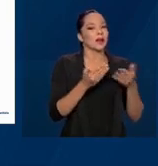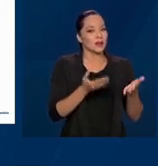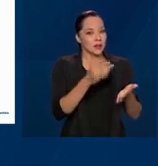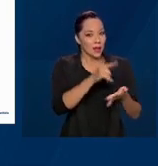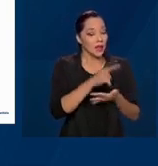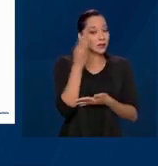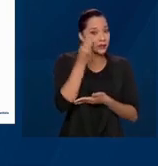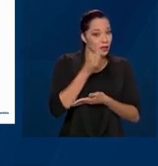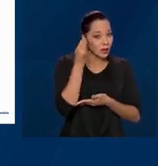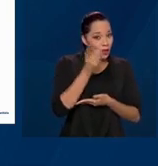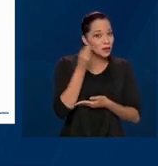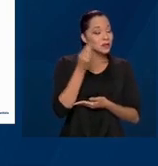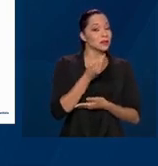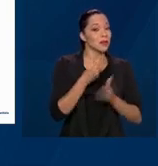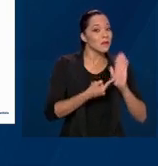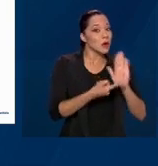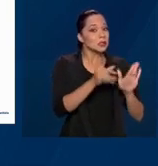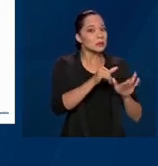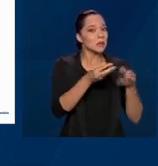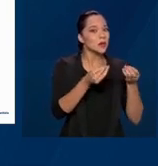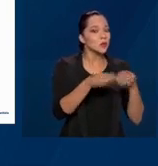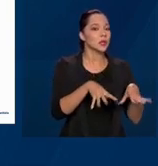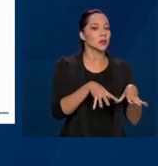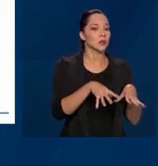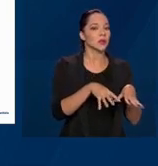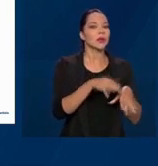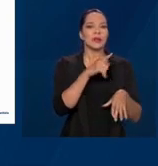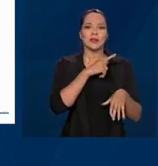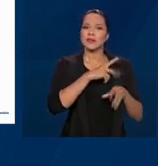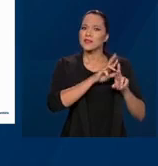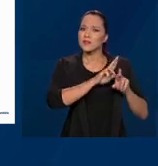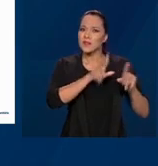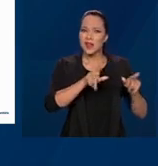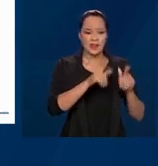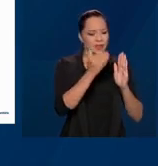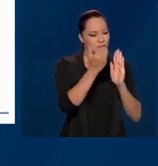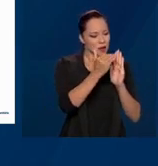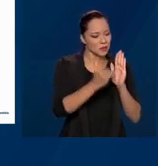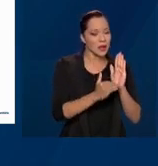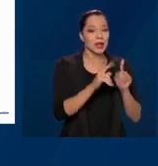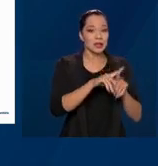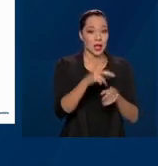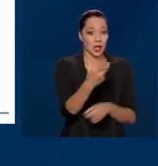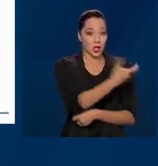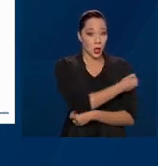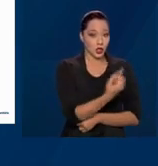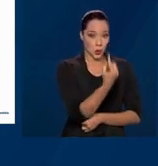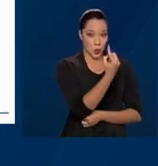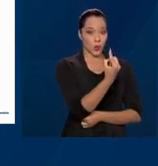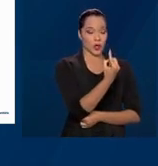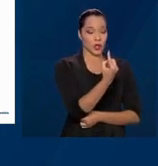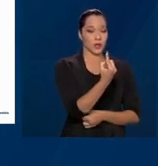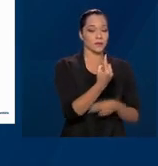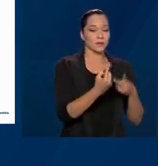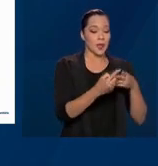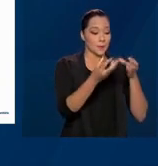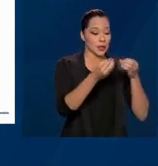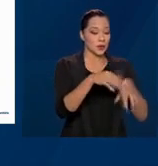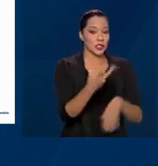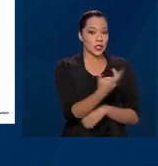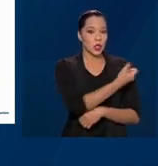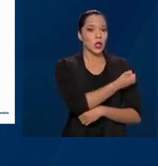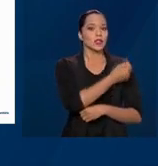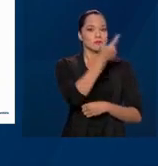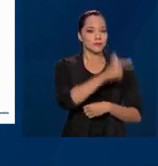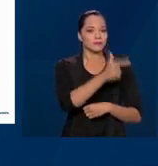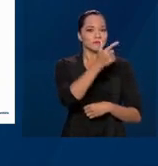ensaio que mostra isso, ela é feita em diferentes aspectos. Toxicidade em dose única, toxicidade em dose